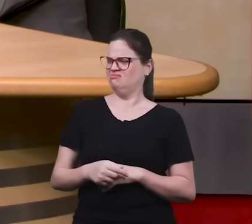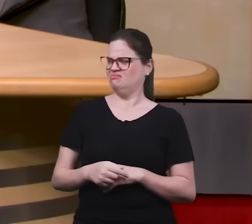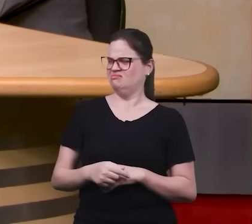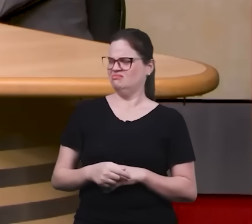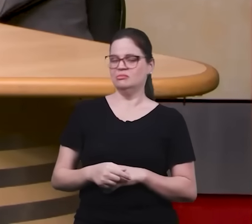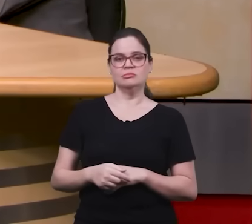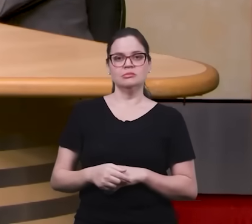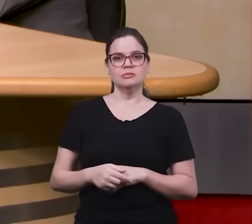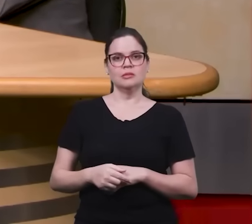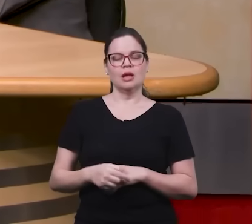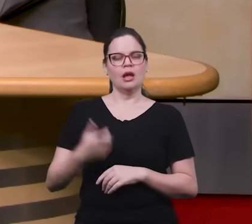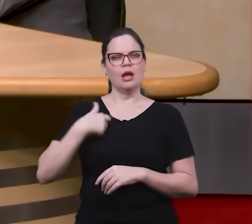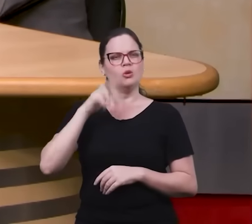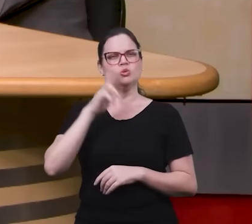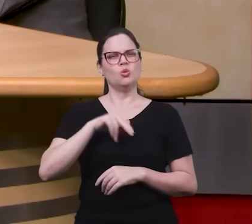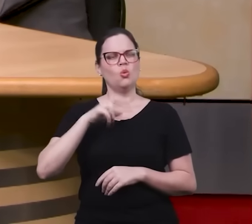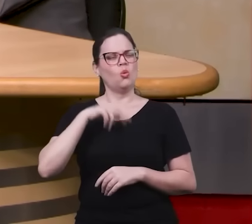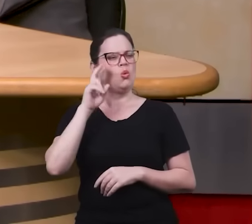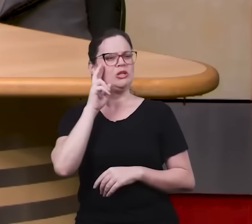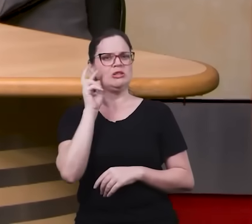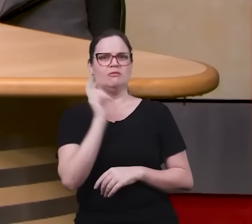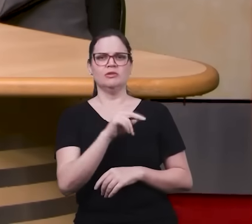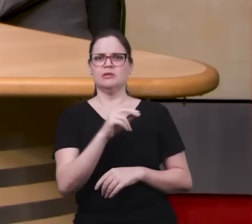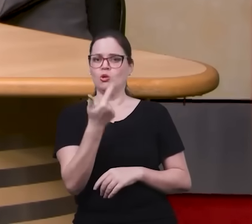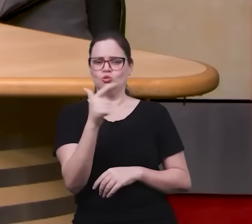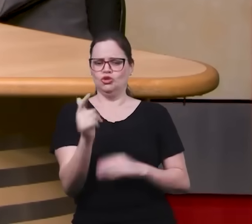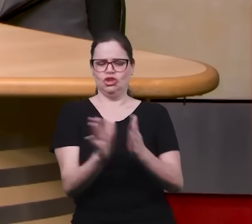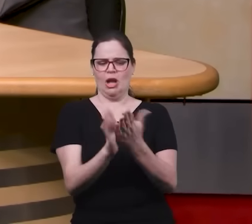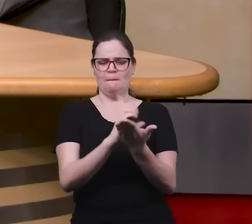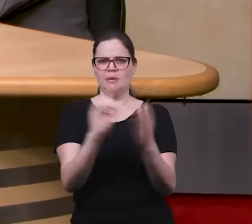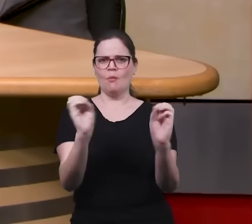ouvido sobre, nem Bíblia tinha, não tinha nada.